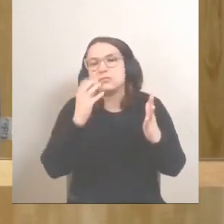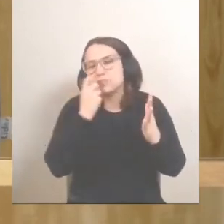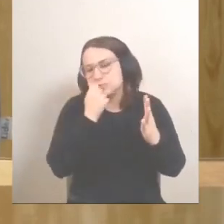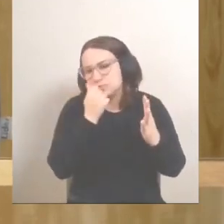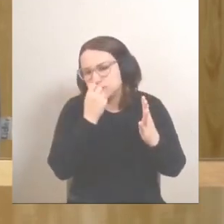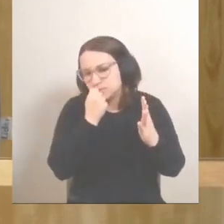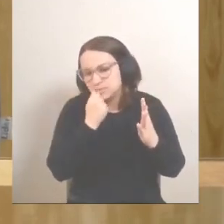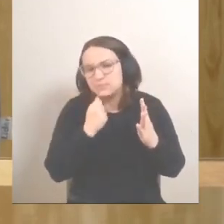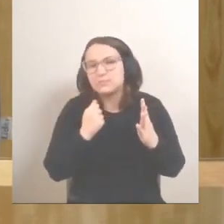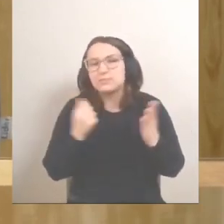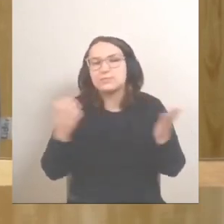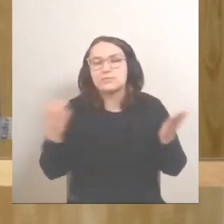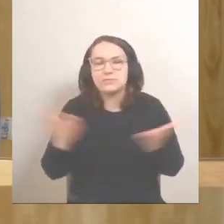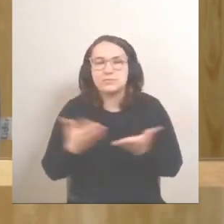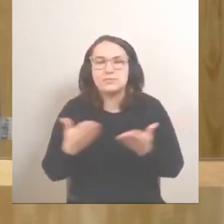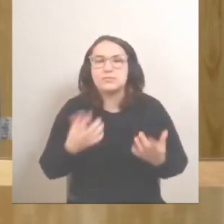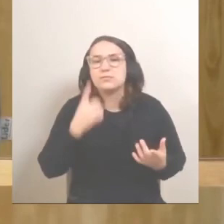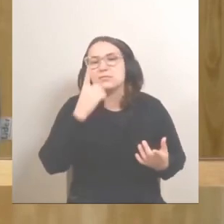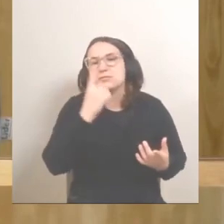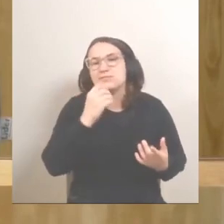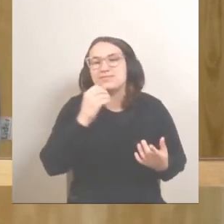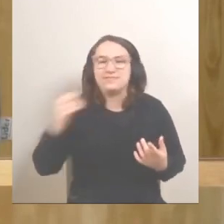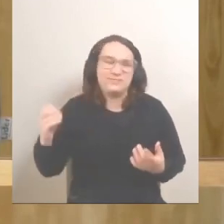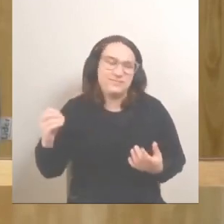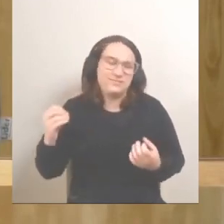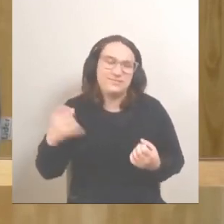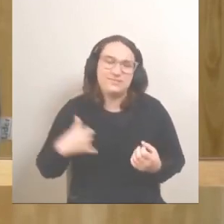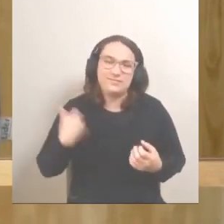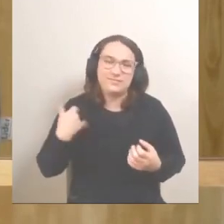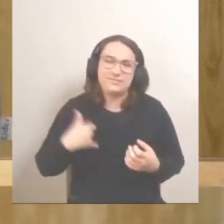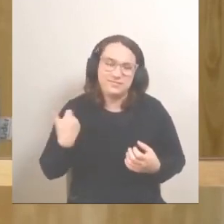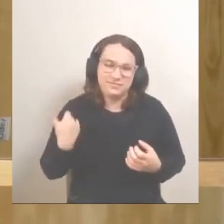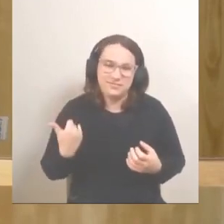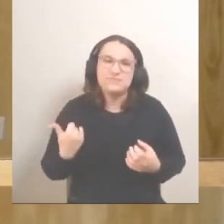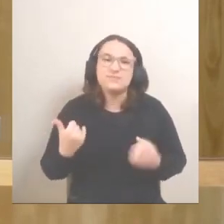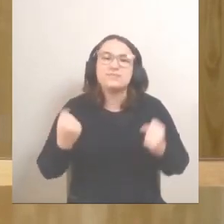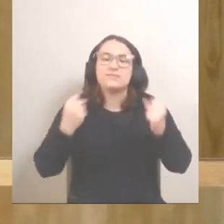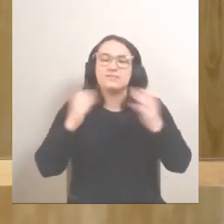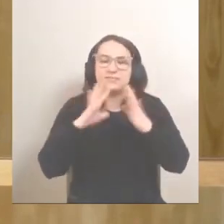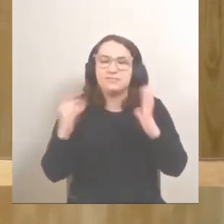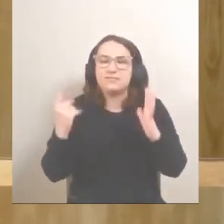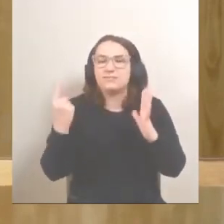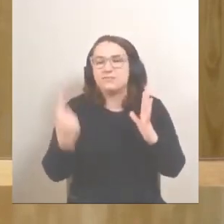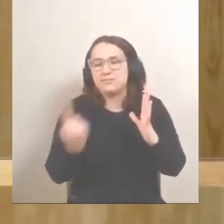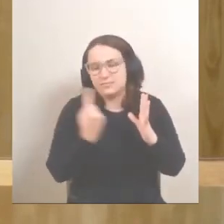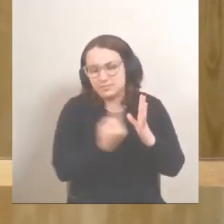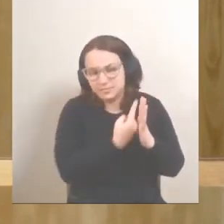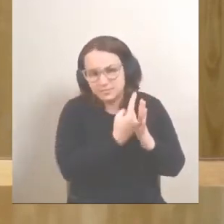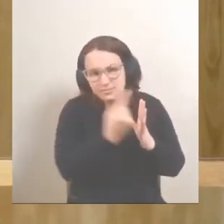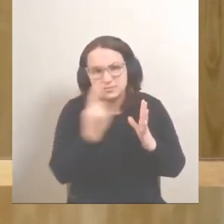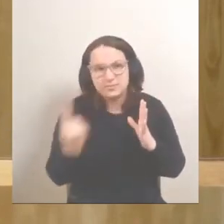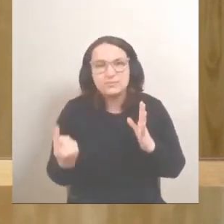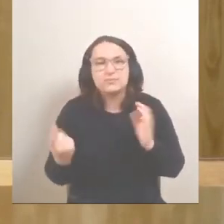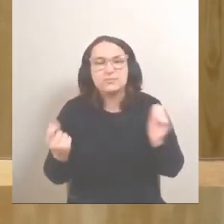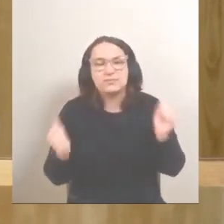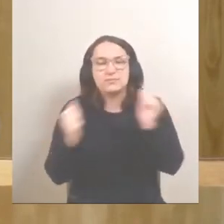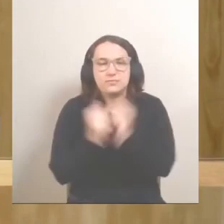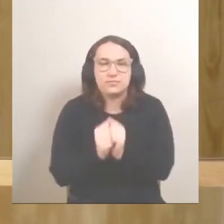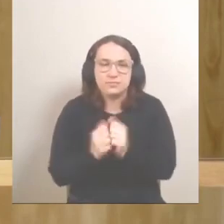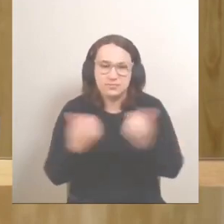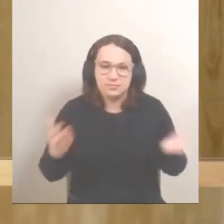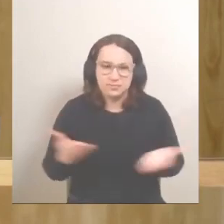que agora entrou no centenário de aniversário. Parabéns a cada um de vocês que estão conosco